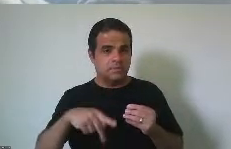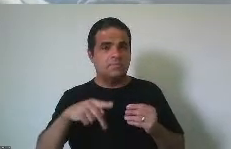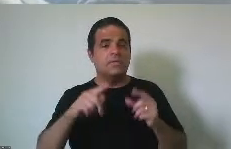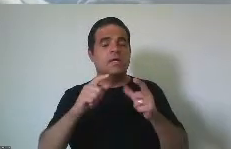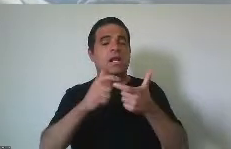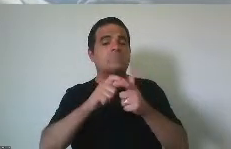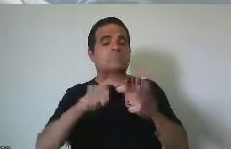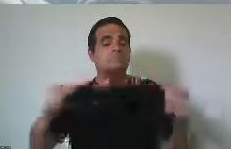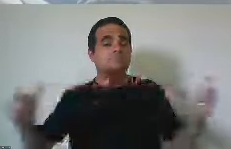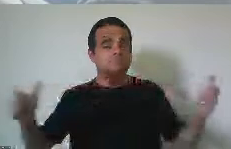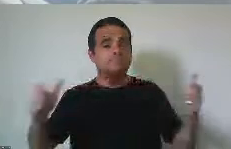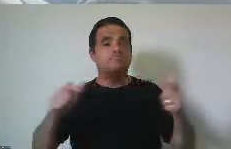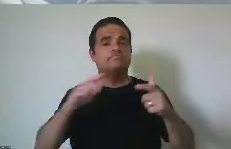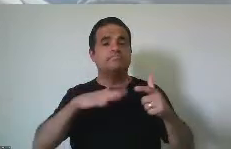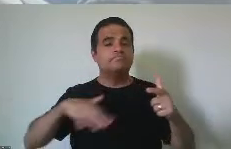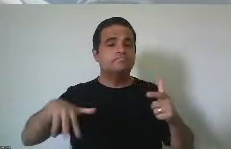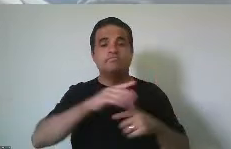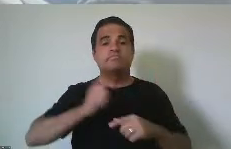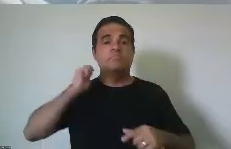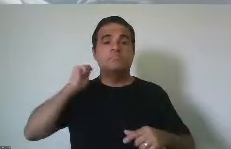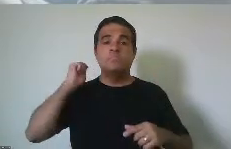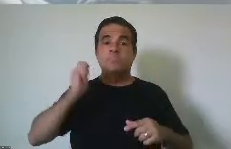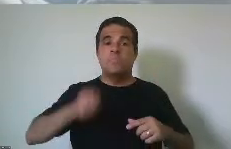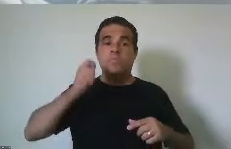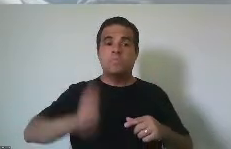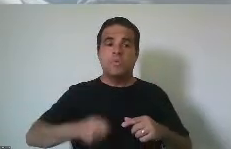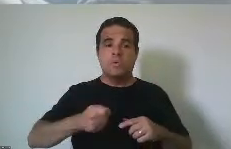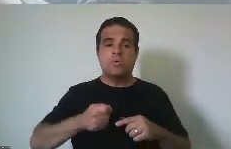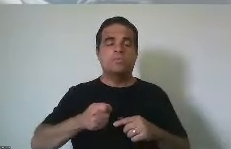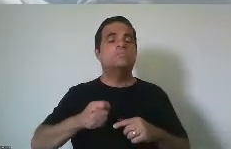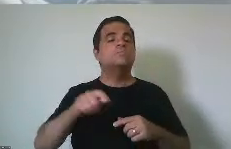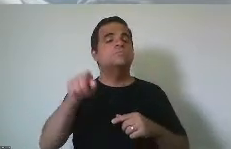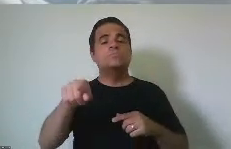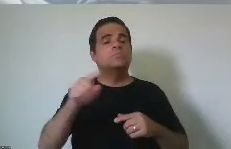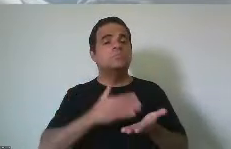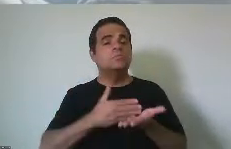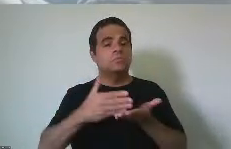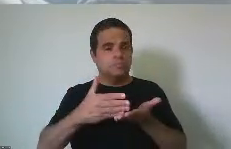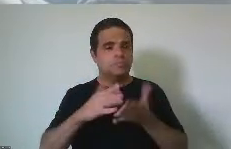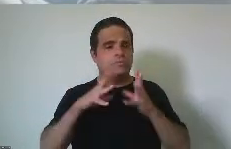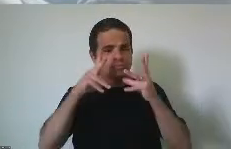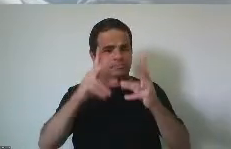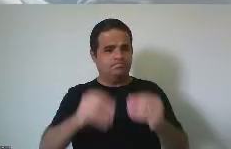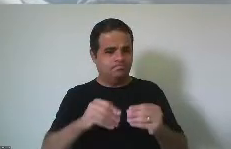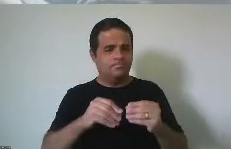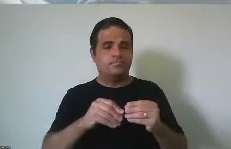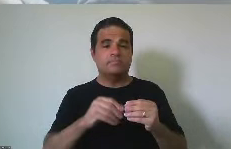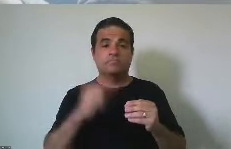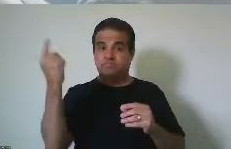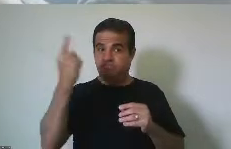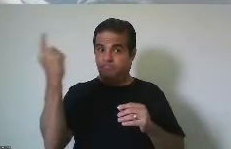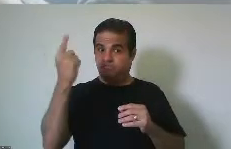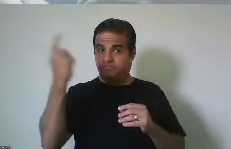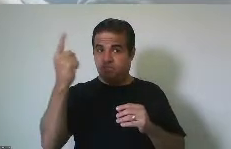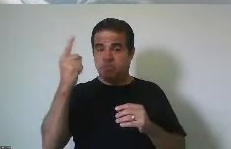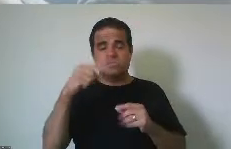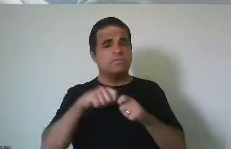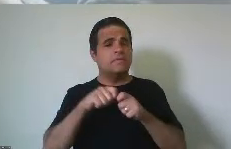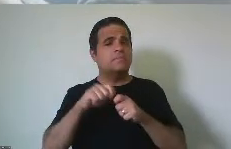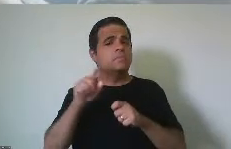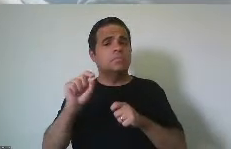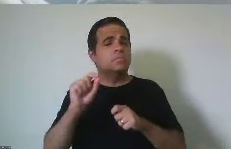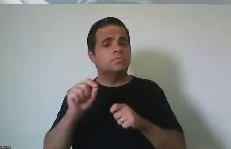do CAPS para o leilão aqui onde está começando todo primeiramente o que nos fazemos na